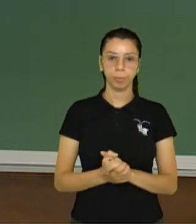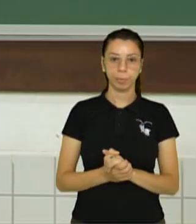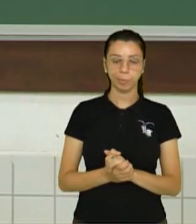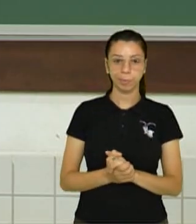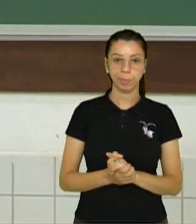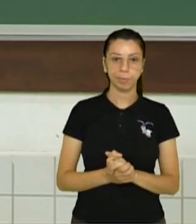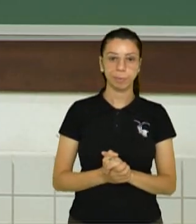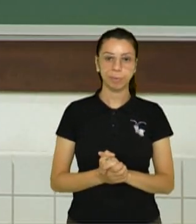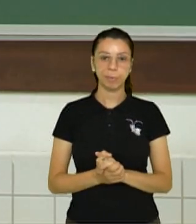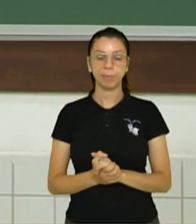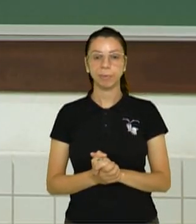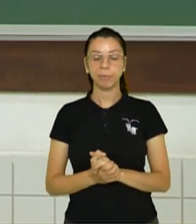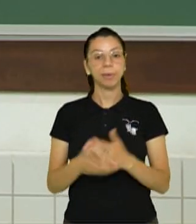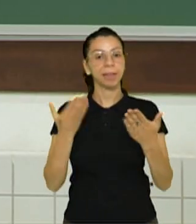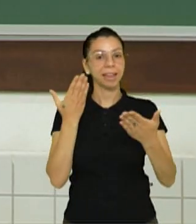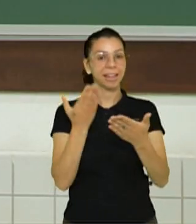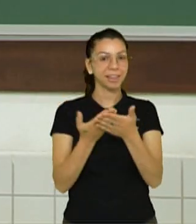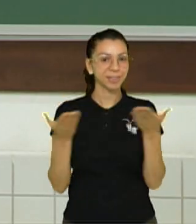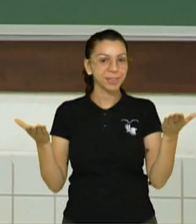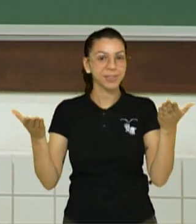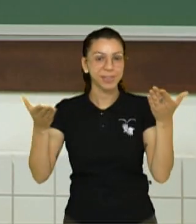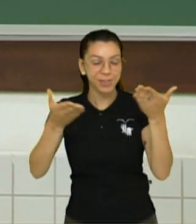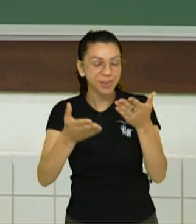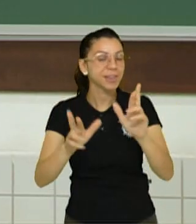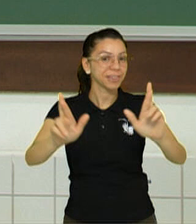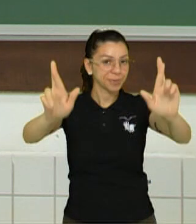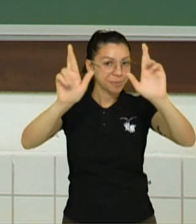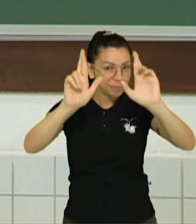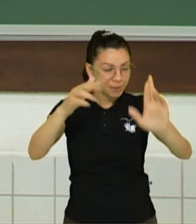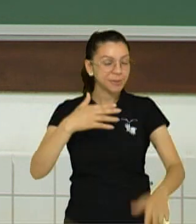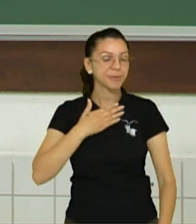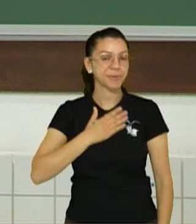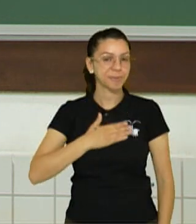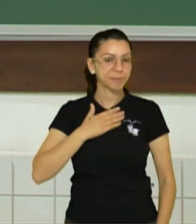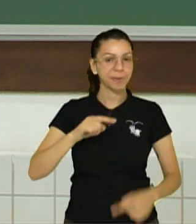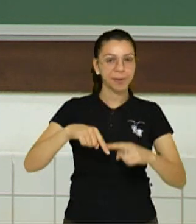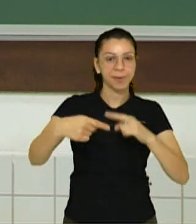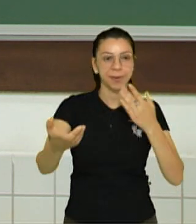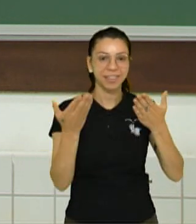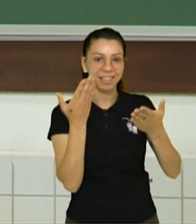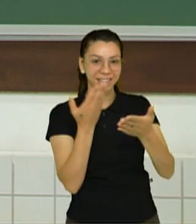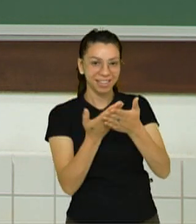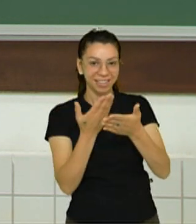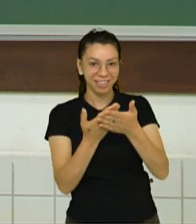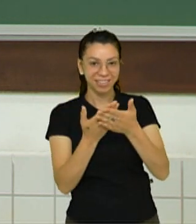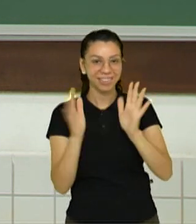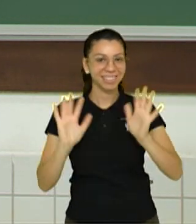Esta foi a aula de hoje, espero que você tenha gostado e nos vemos na próxima.